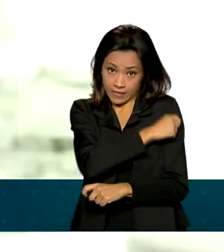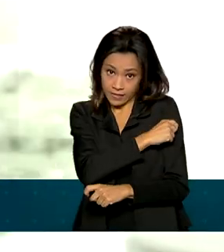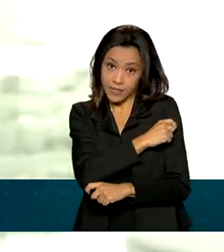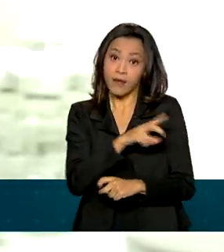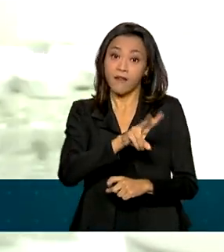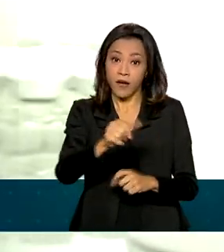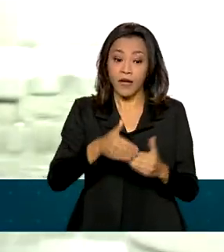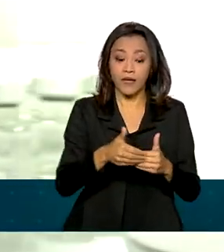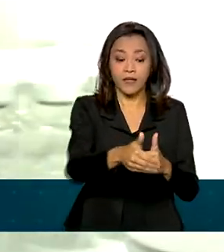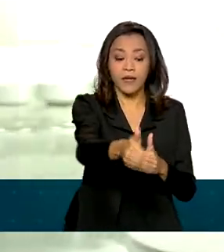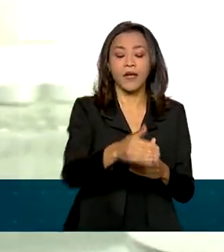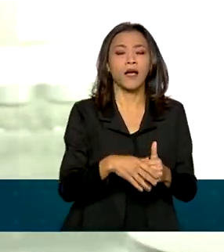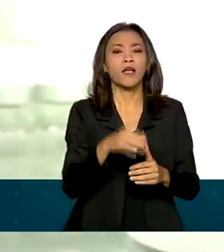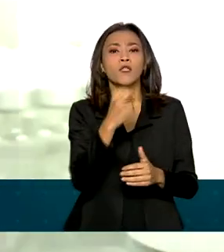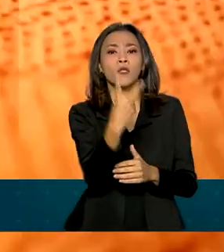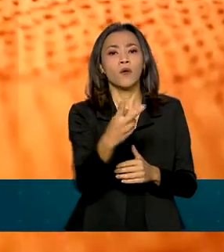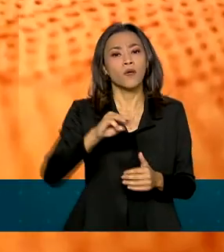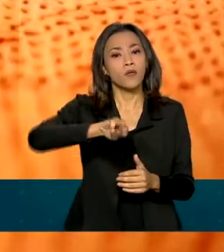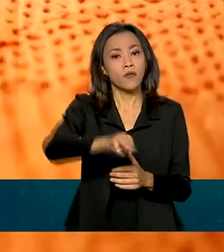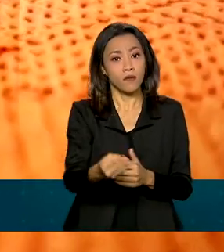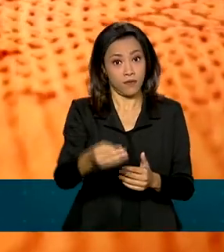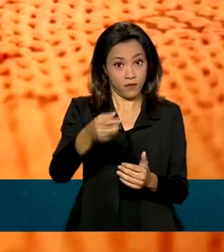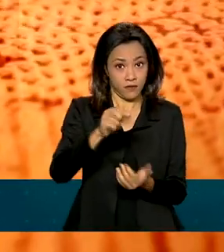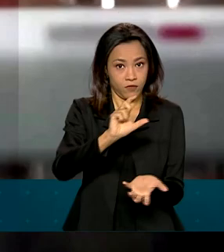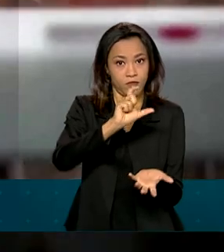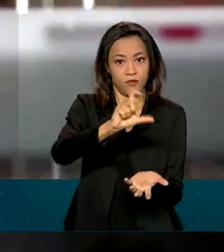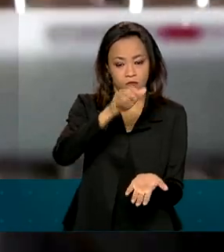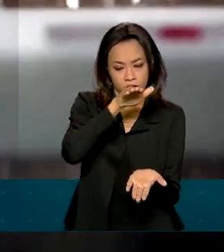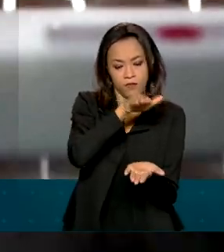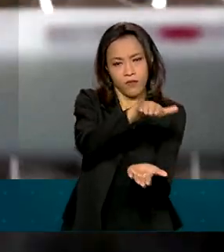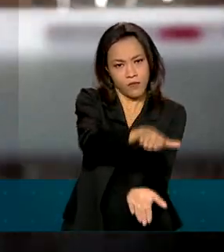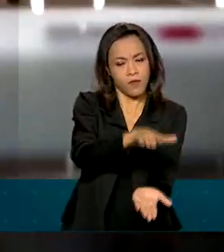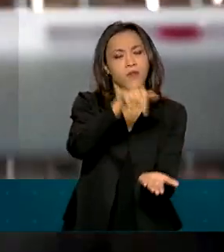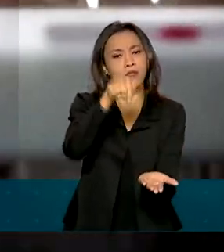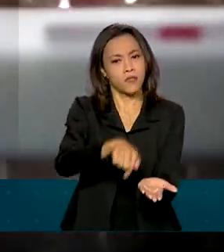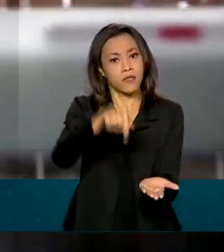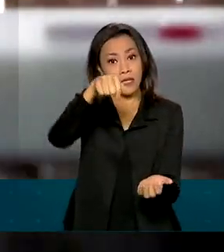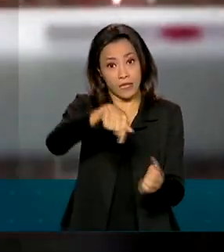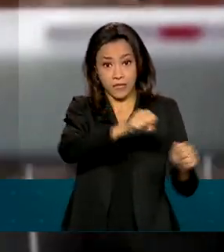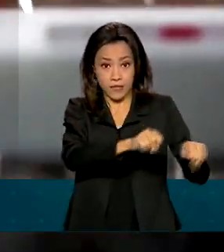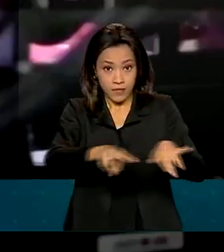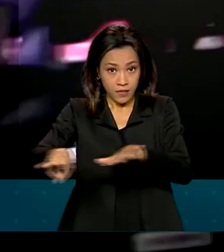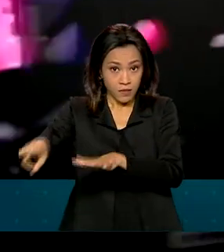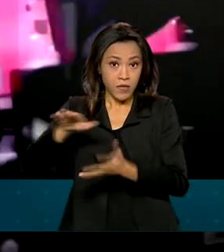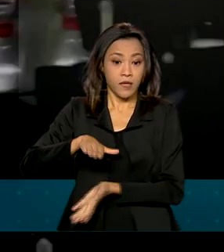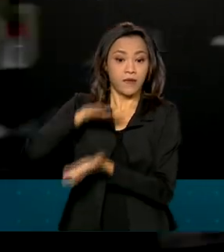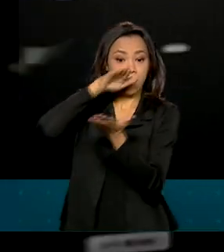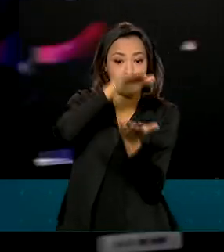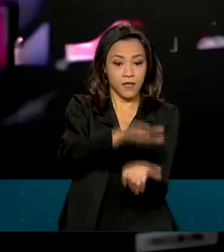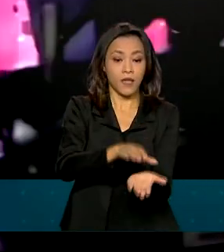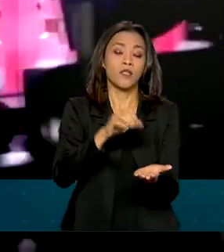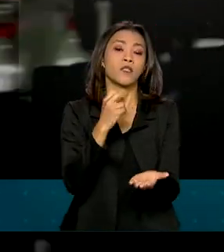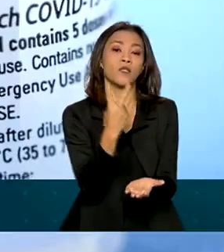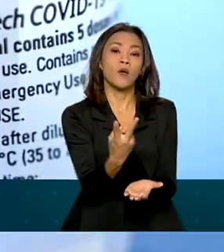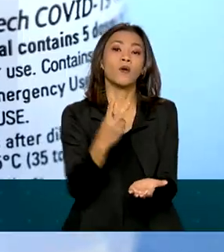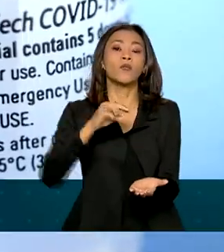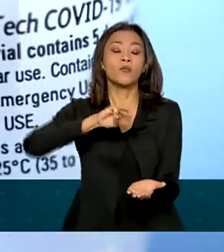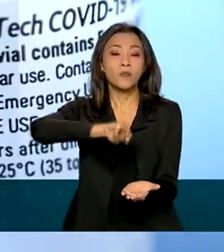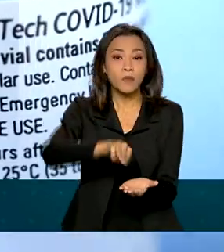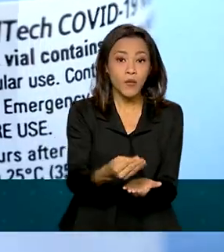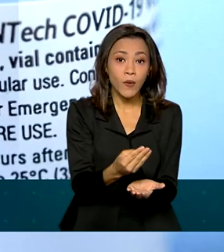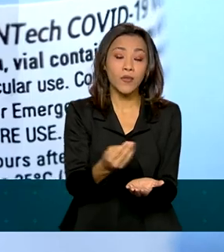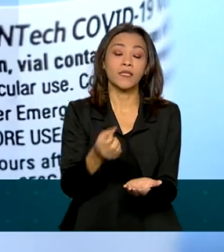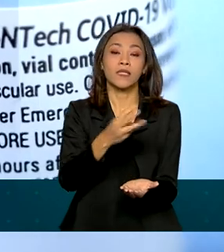milhões de doses de vacina contra a Covid-19. Somente nesta semana serão entregues 2 milhões e 300